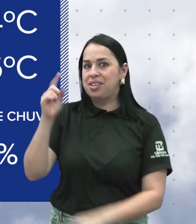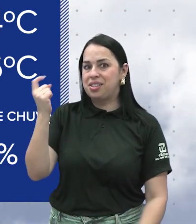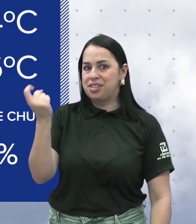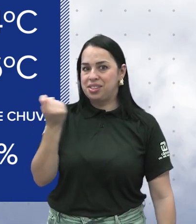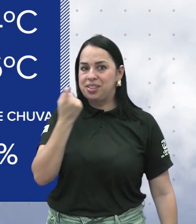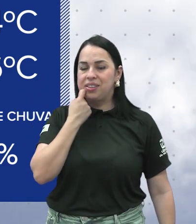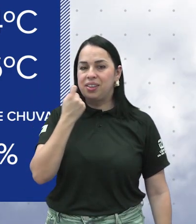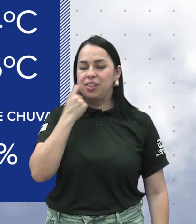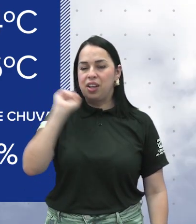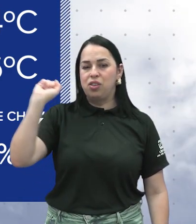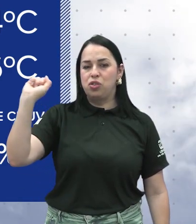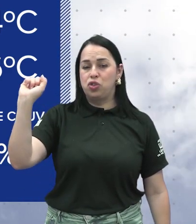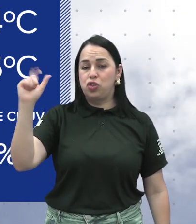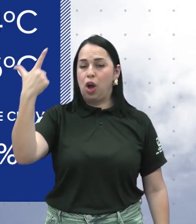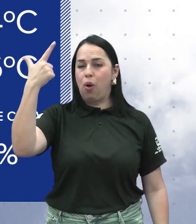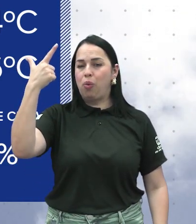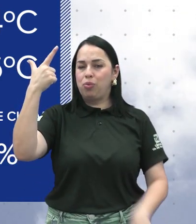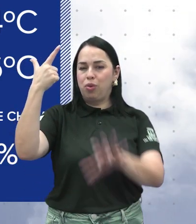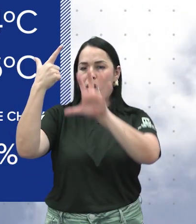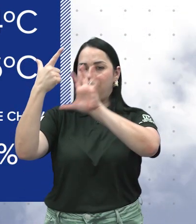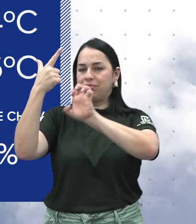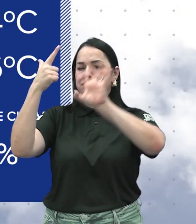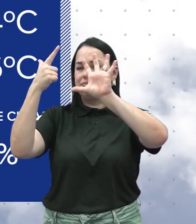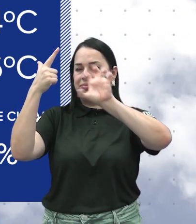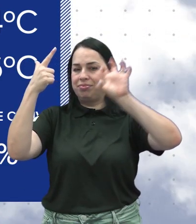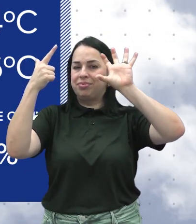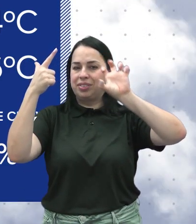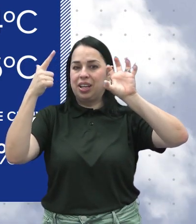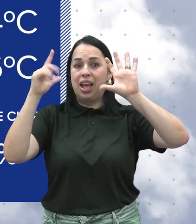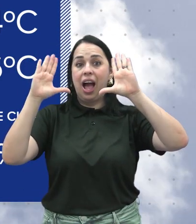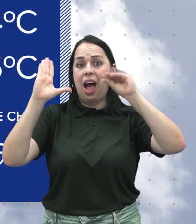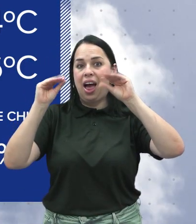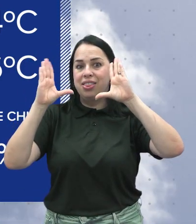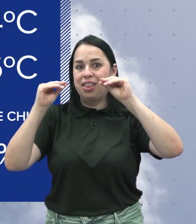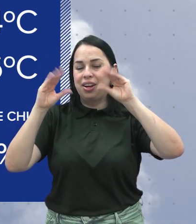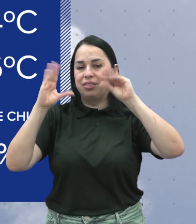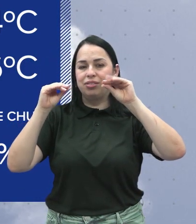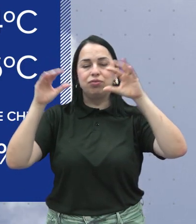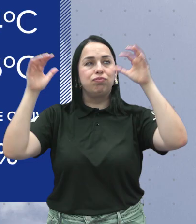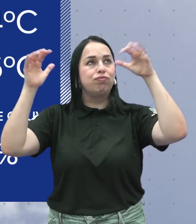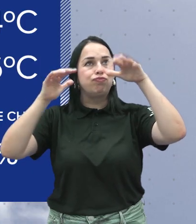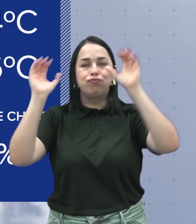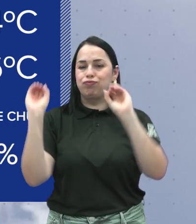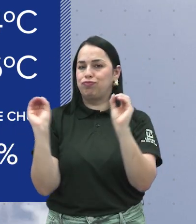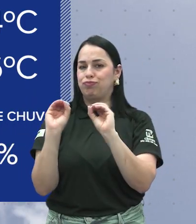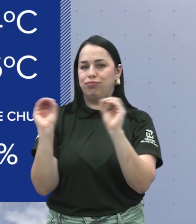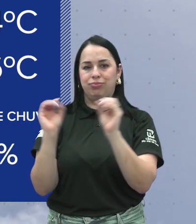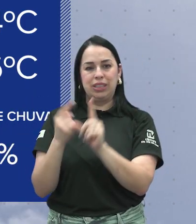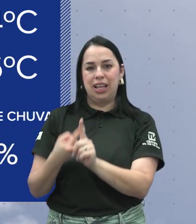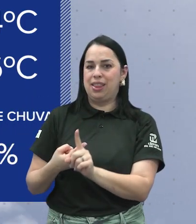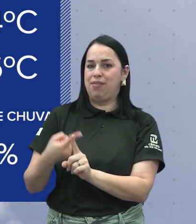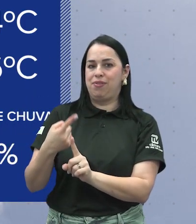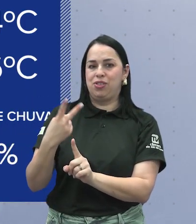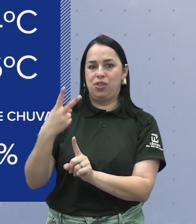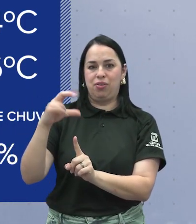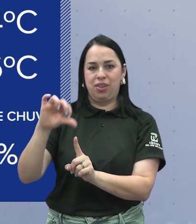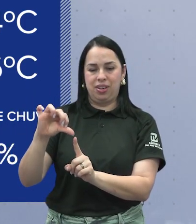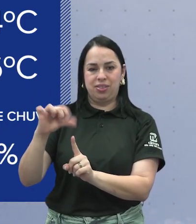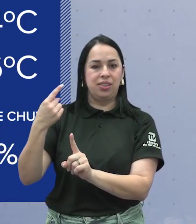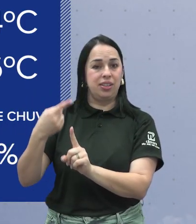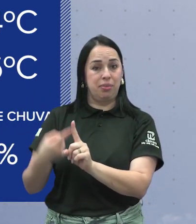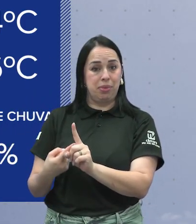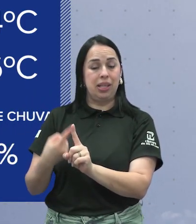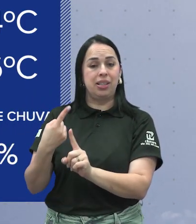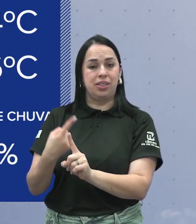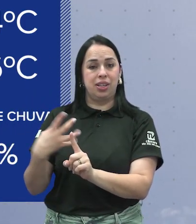A tarde desta sexta-feira é de sol com algumas nuvens durante o dia. À noite, sem previsão de chuva. A máxima